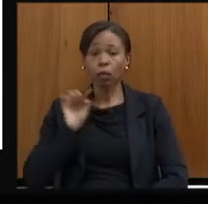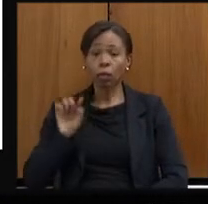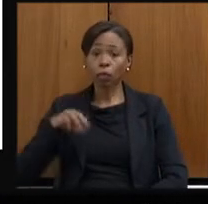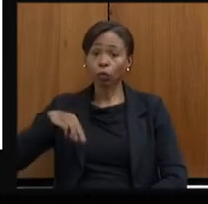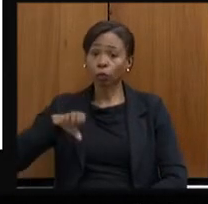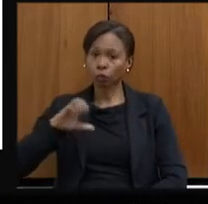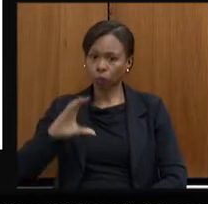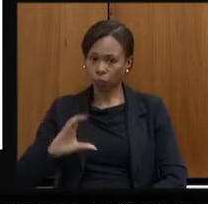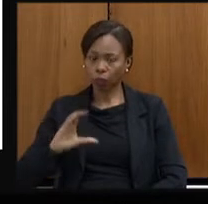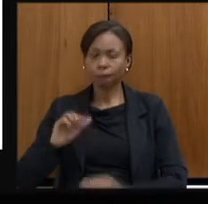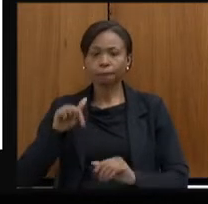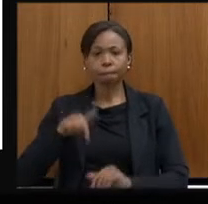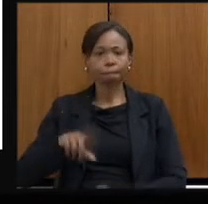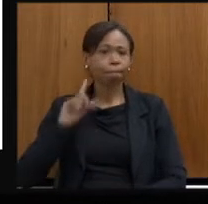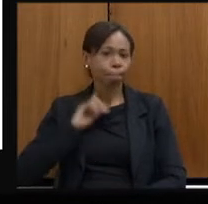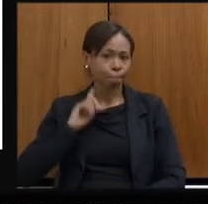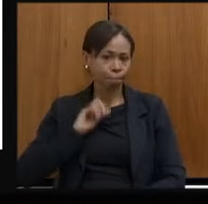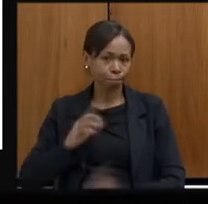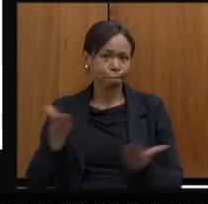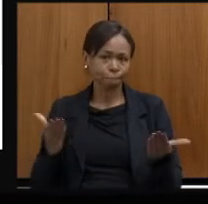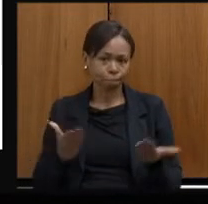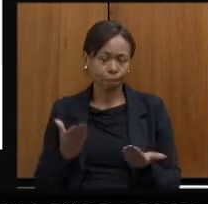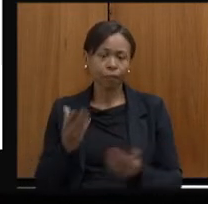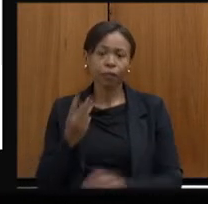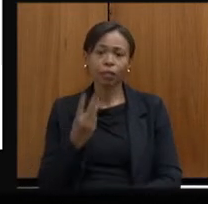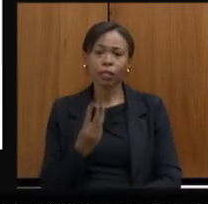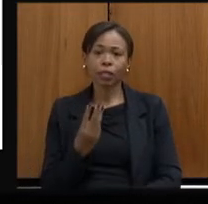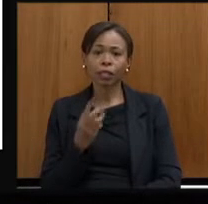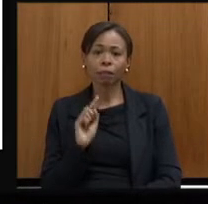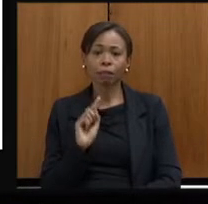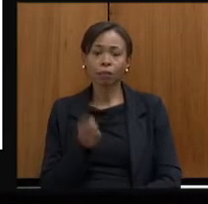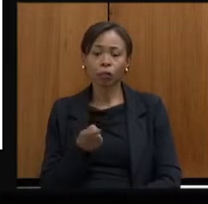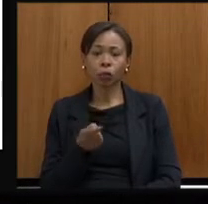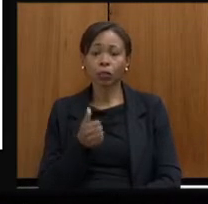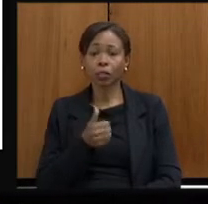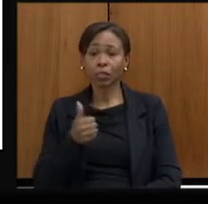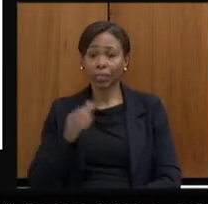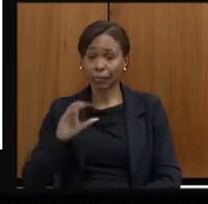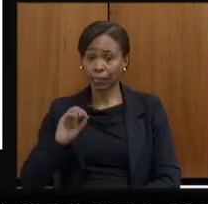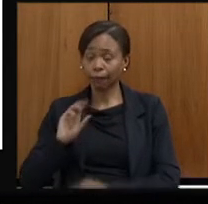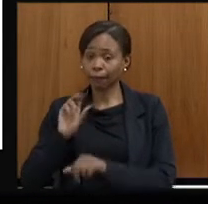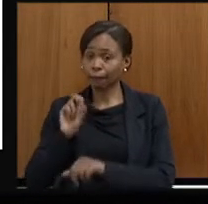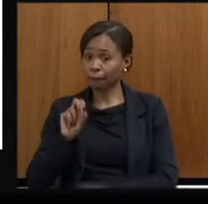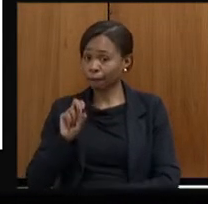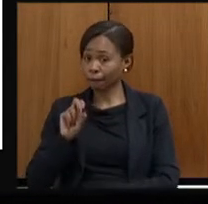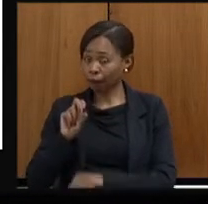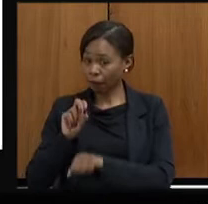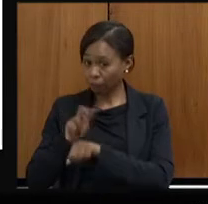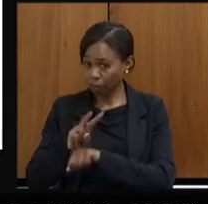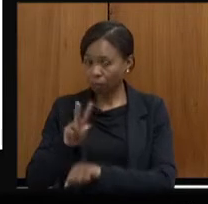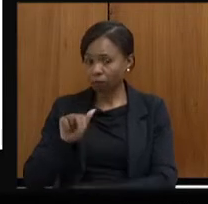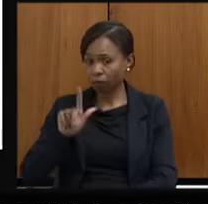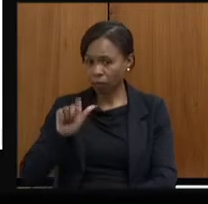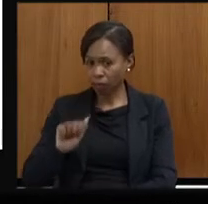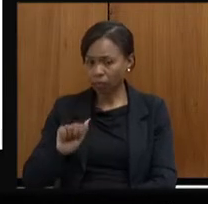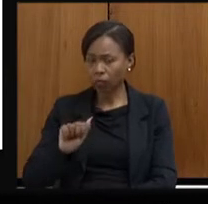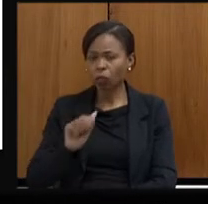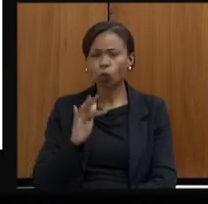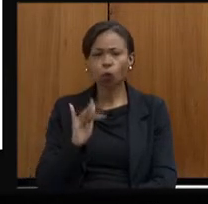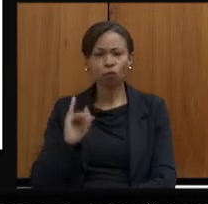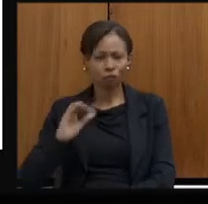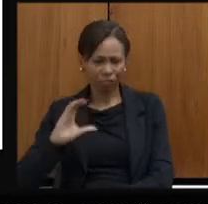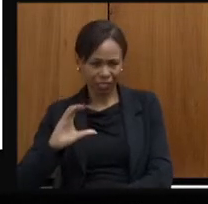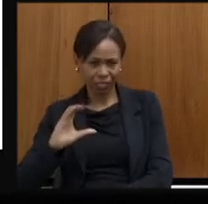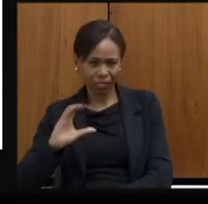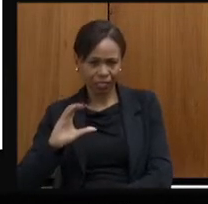Hoje, também em Minas Gerais, 3.110 vagas de curso de qualificação profissional, que nós chamamos de FIC, usam